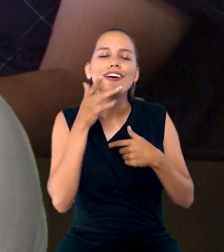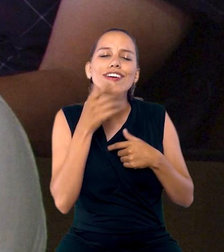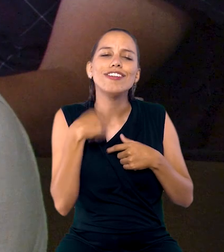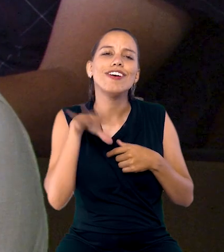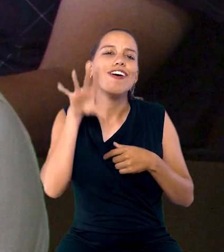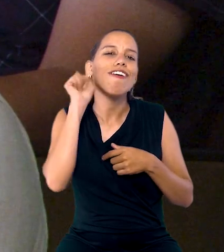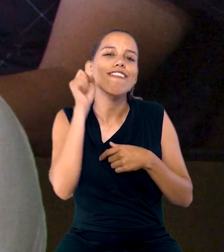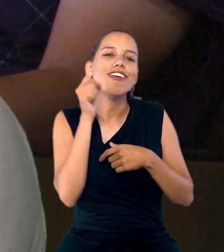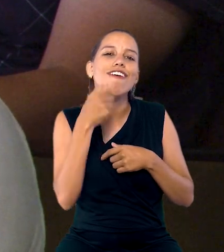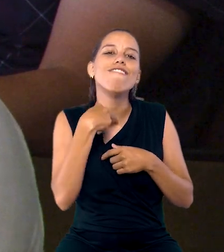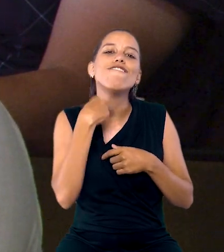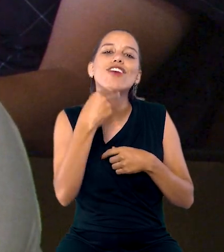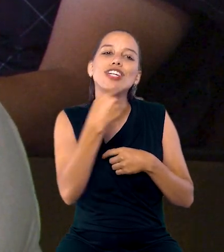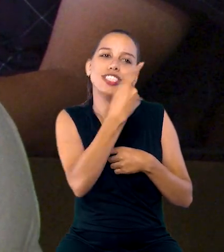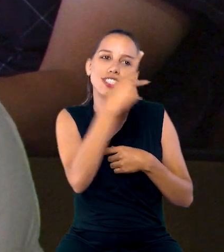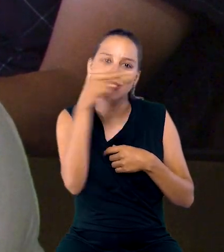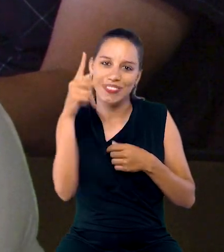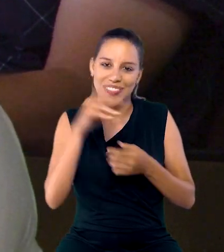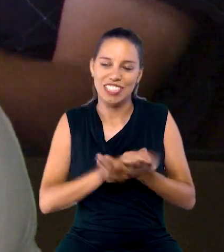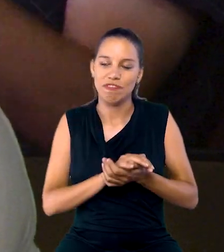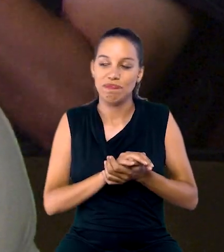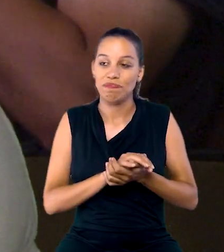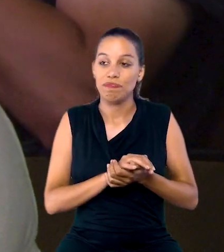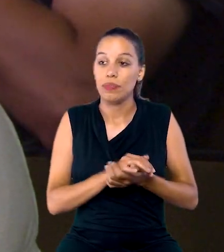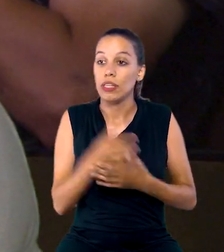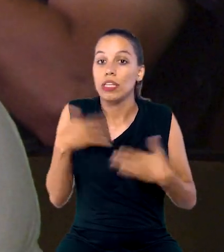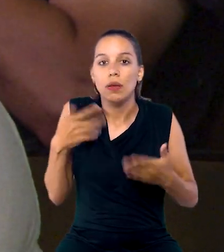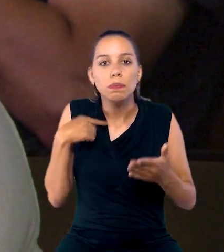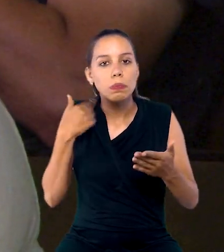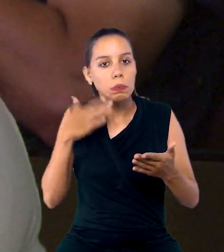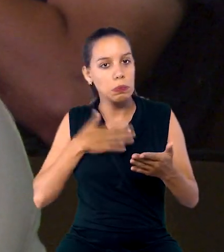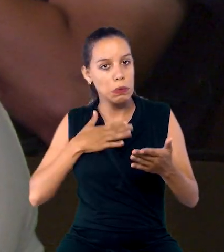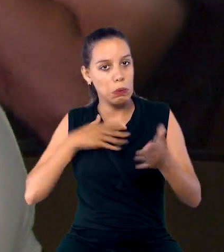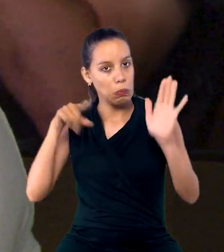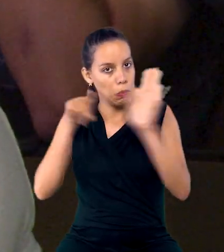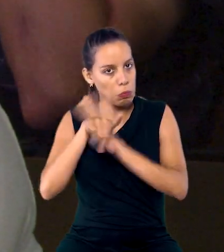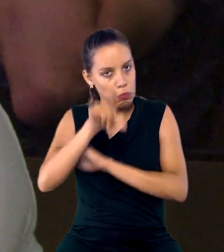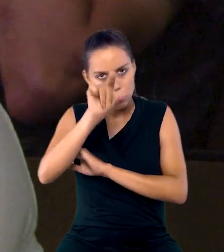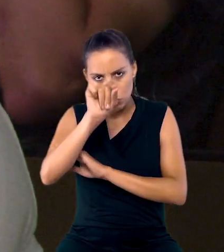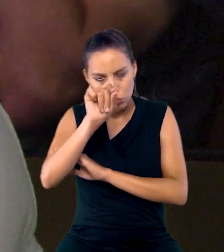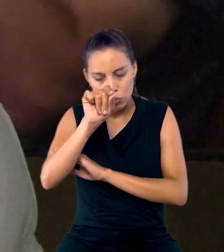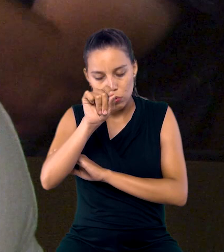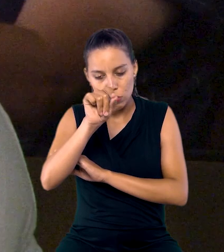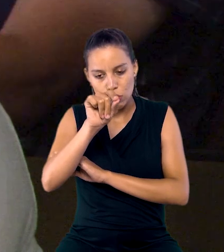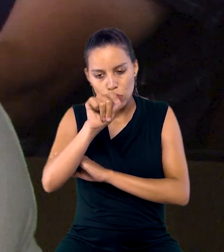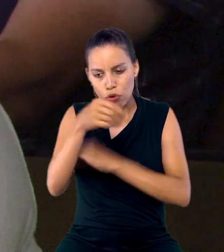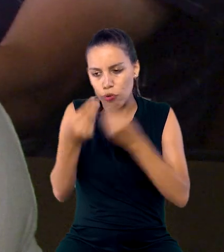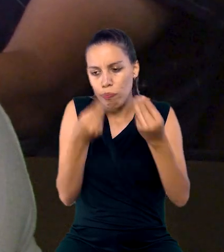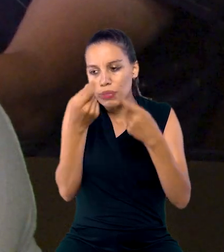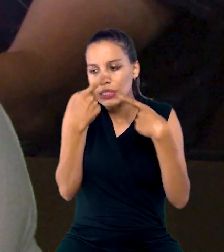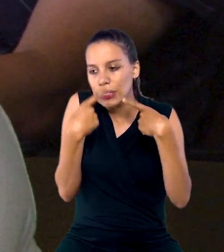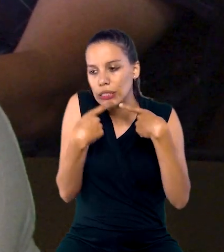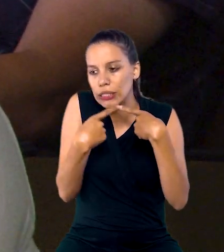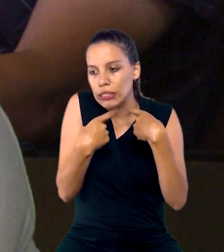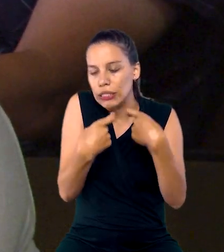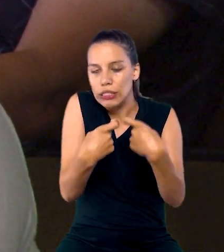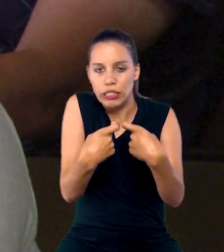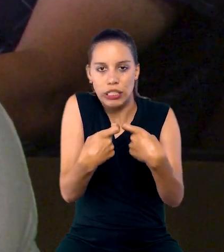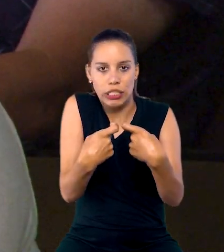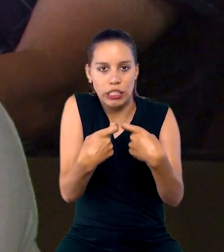vozes deliciosas de ouvir. A minha pergunta é como, dada essa guerra